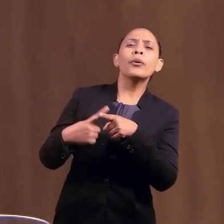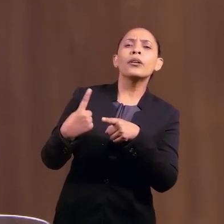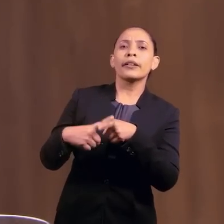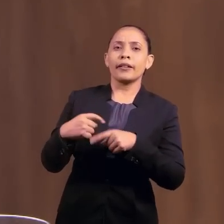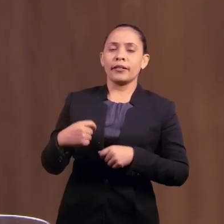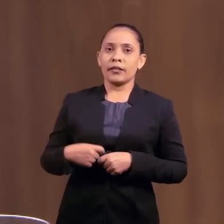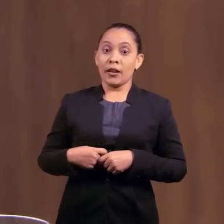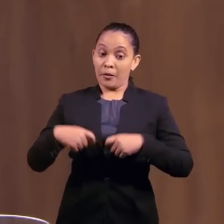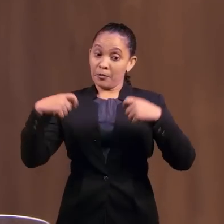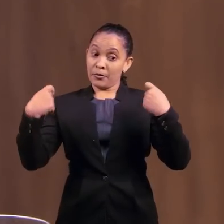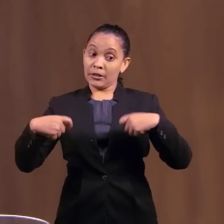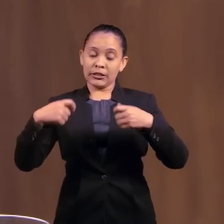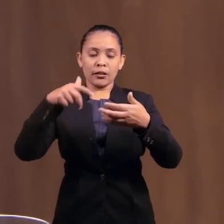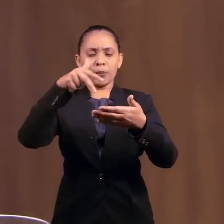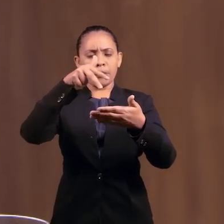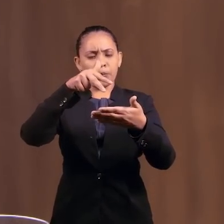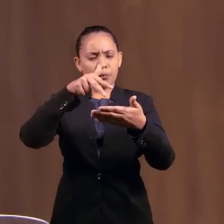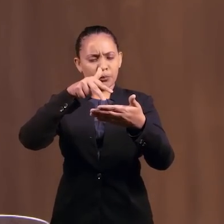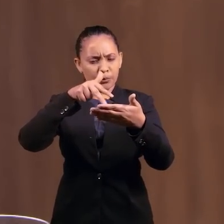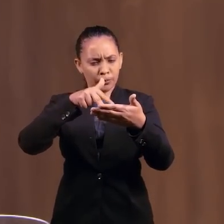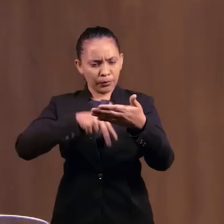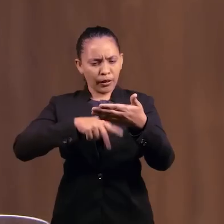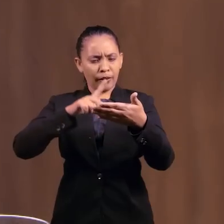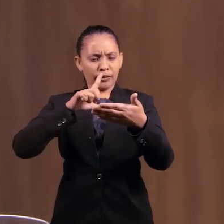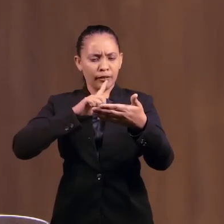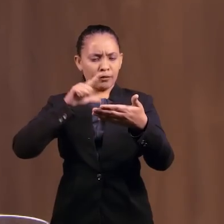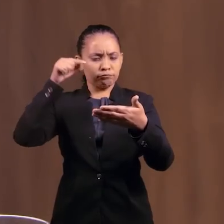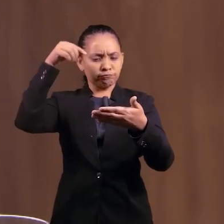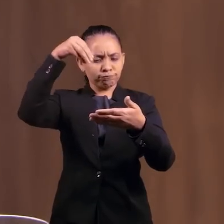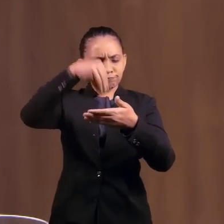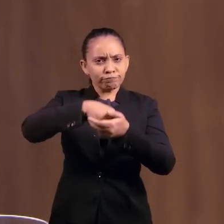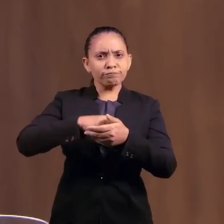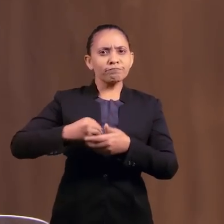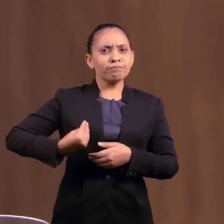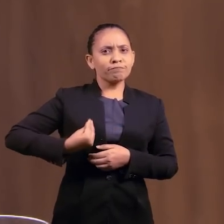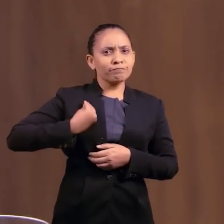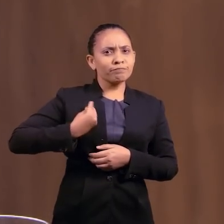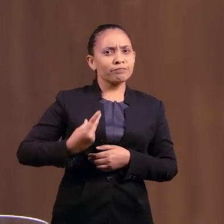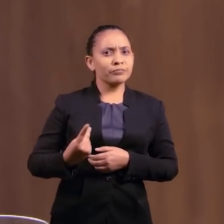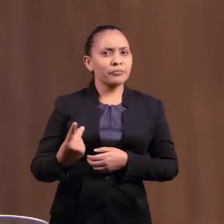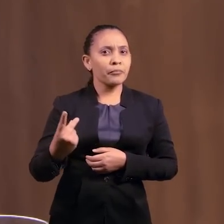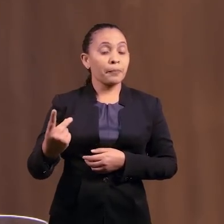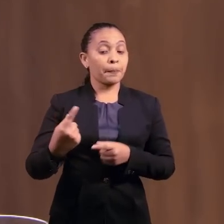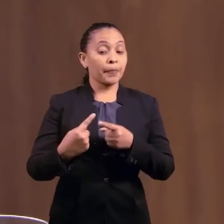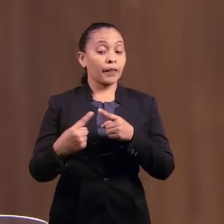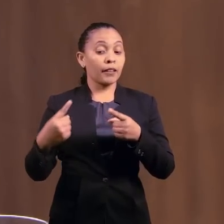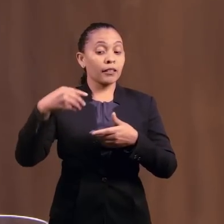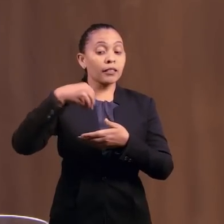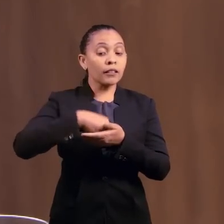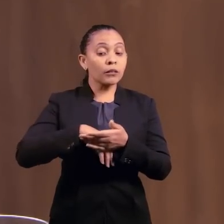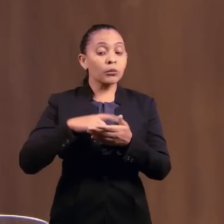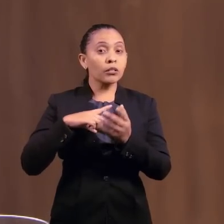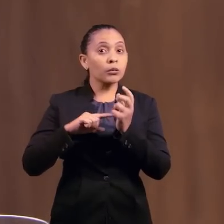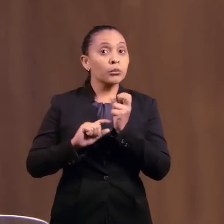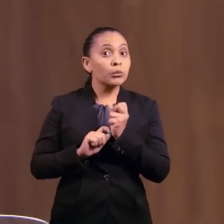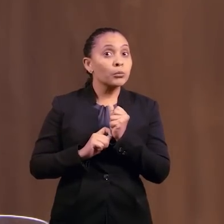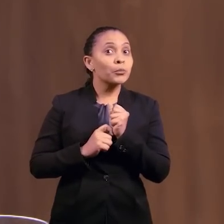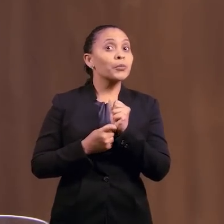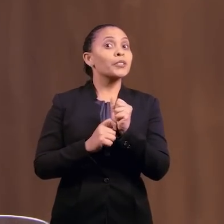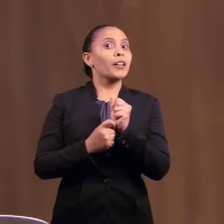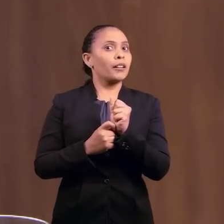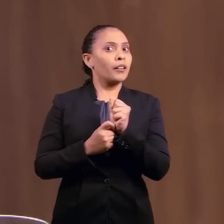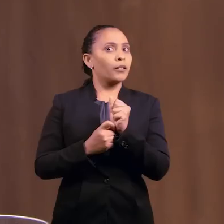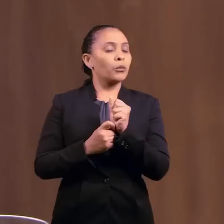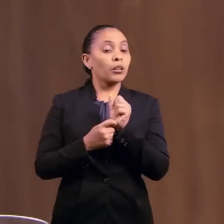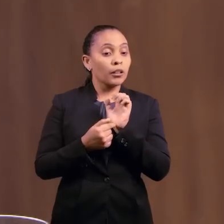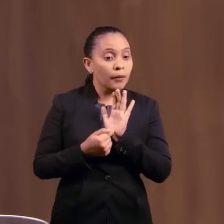Escrituras, porque nela está a vida eterna. Mas aqui tem um segredo, porque são elas